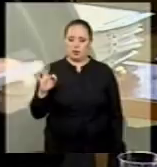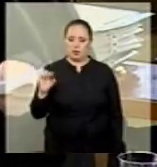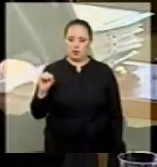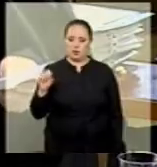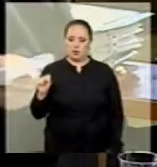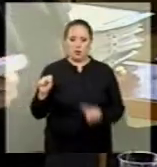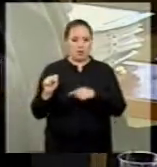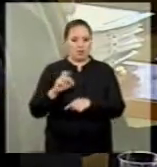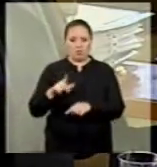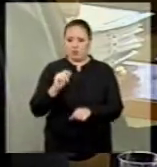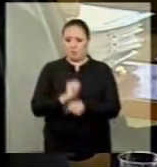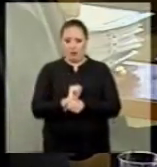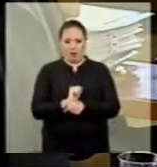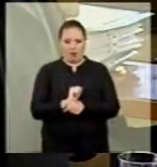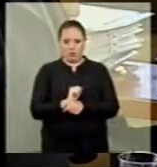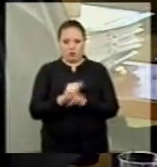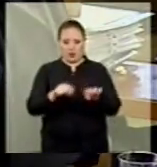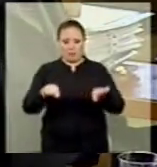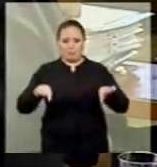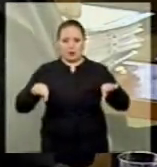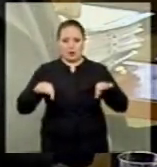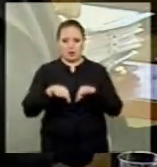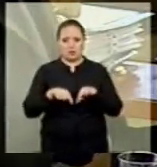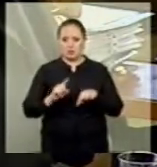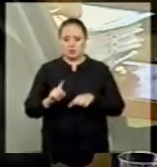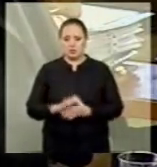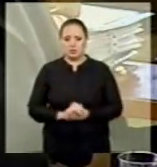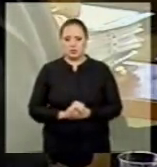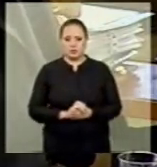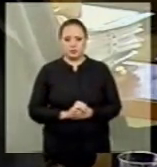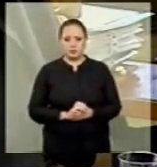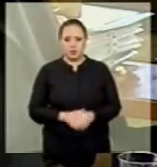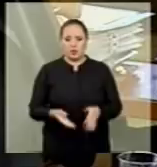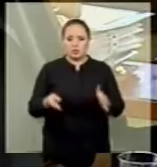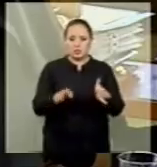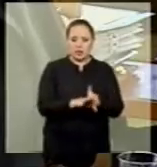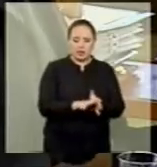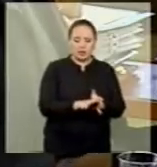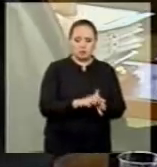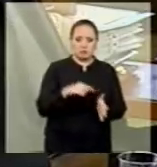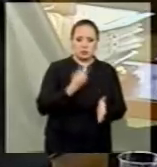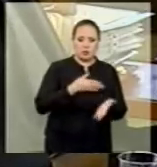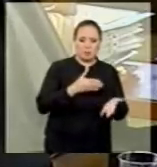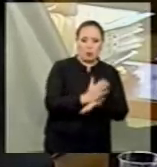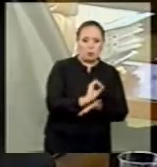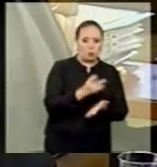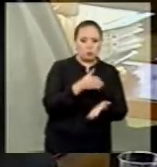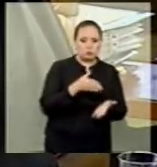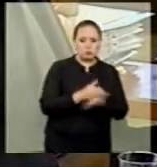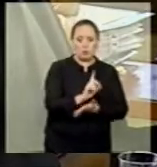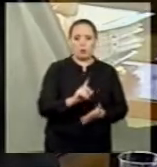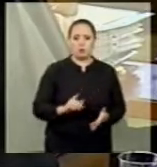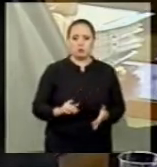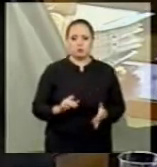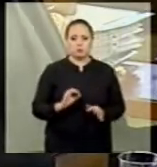eles não ficam parados nos gabinetes. Eles chegam no gabinete com pedido de diligência, se defere ou se indefere. Ponto. Só